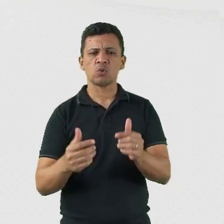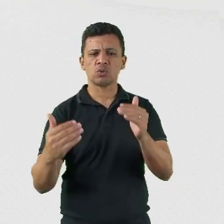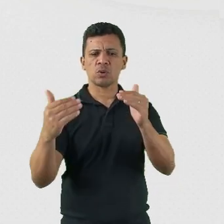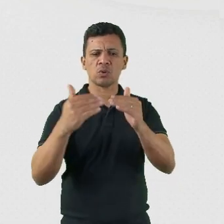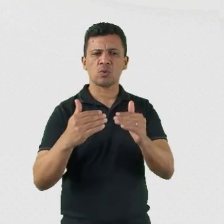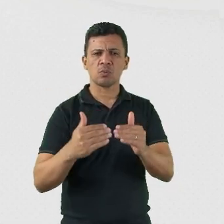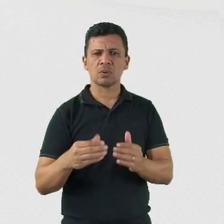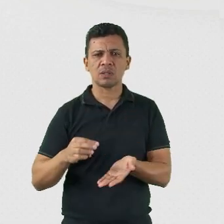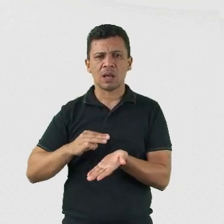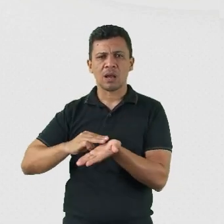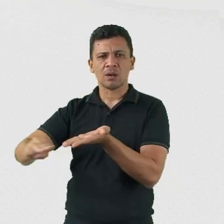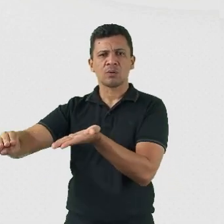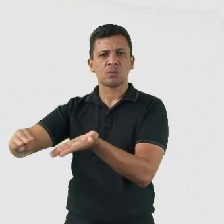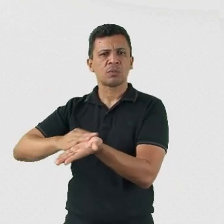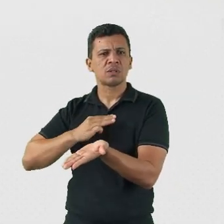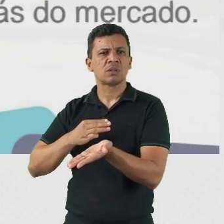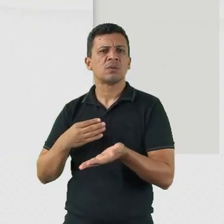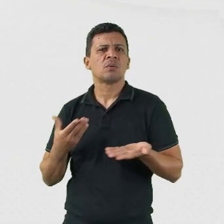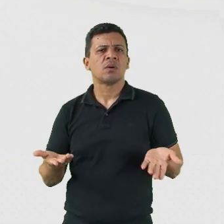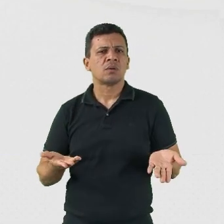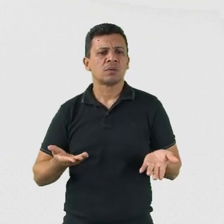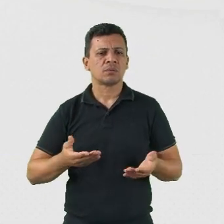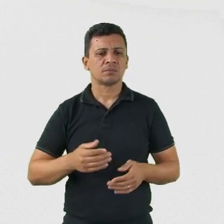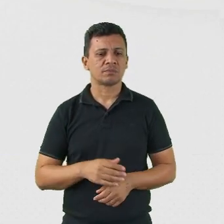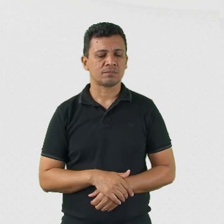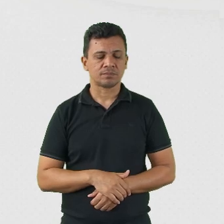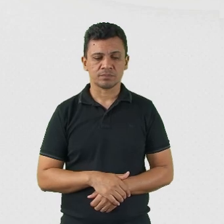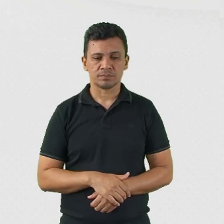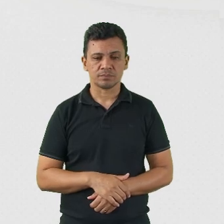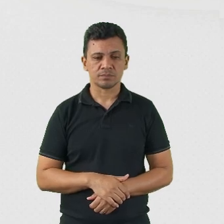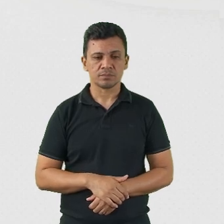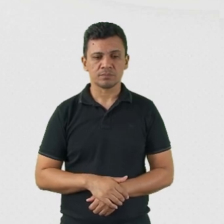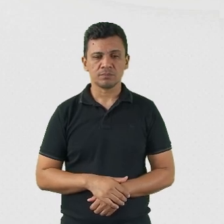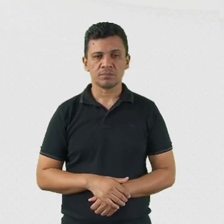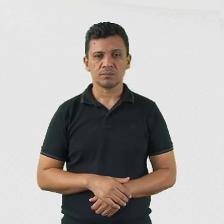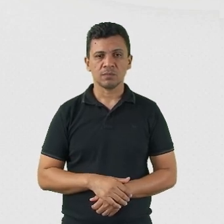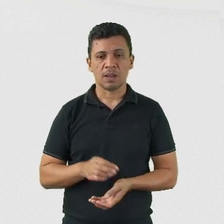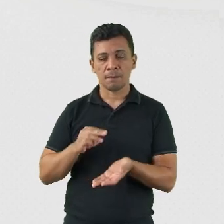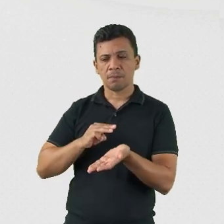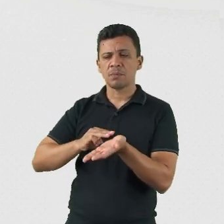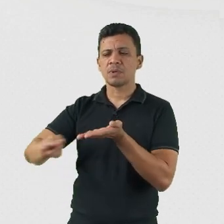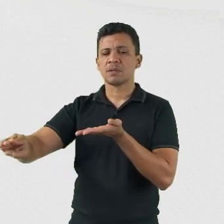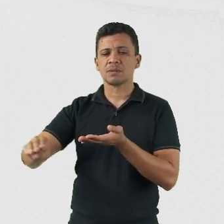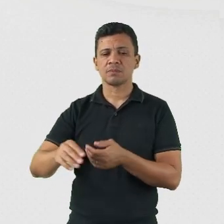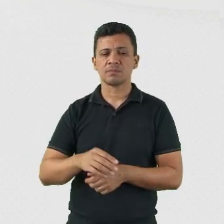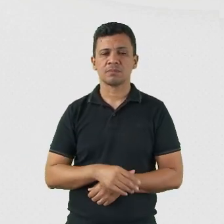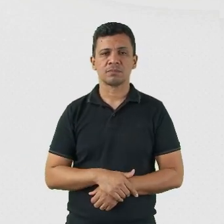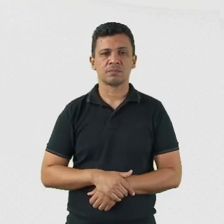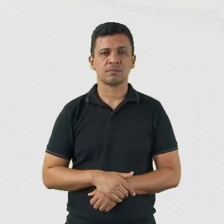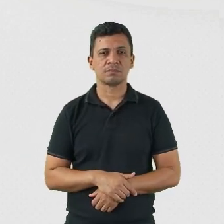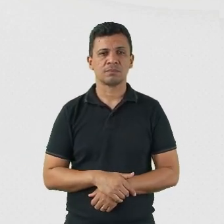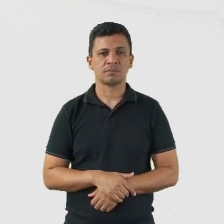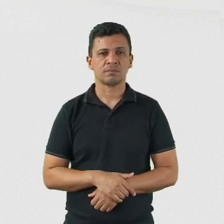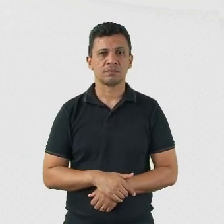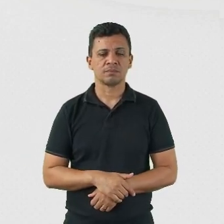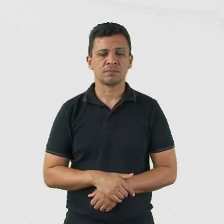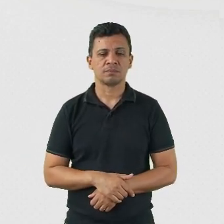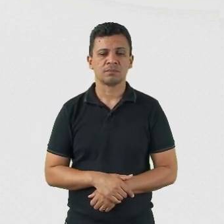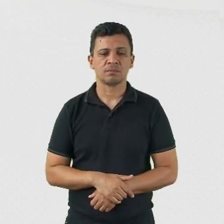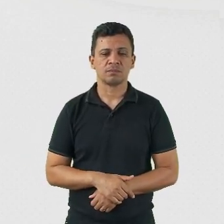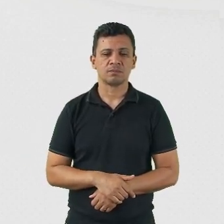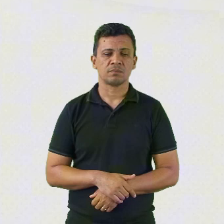a troca de mensagens? Então, vamos analisar. Primeira mensagem, alguém diz: Hi, I'm near